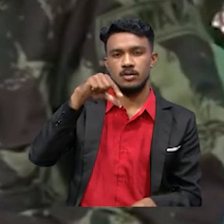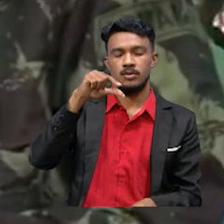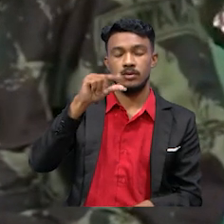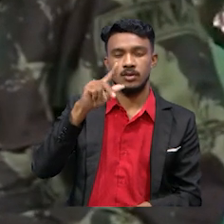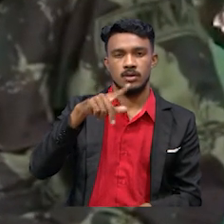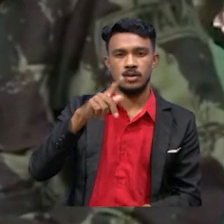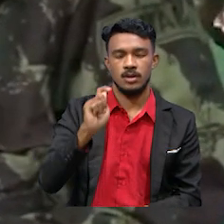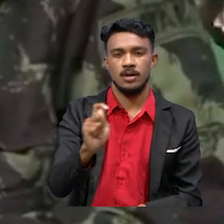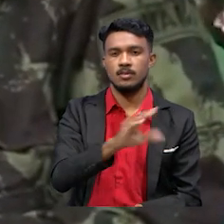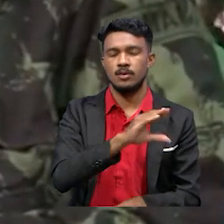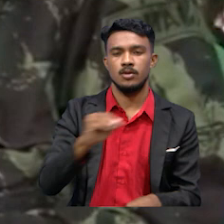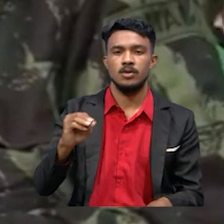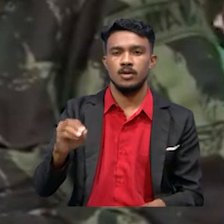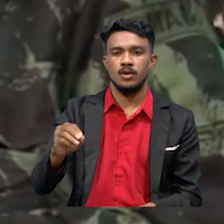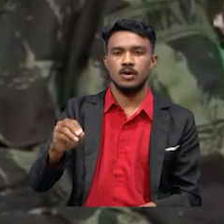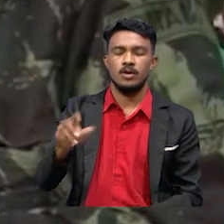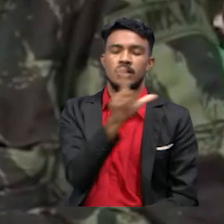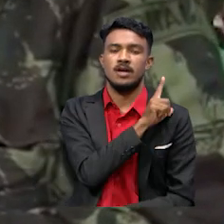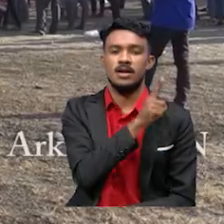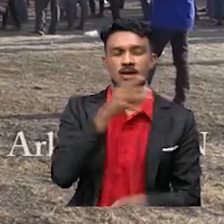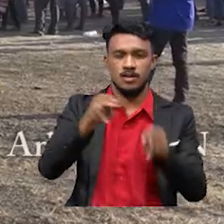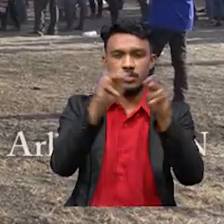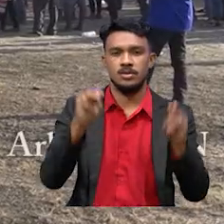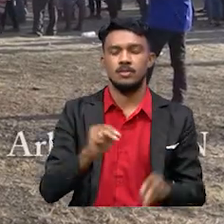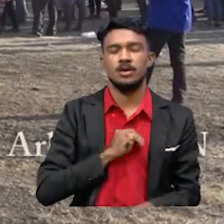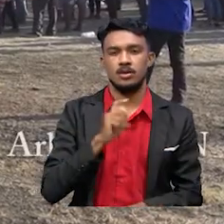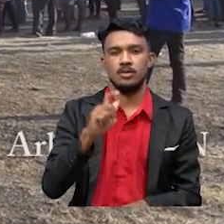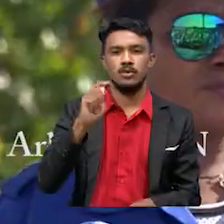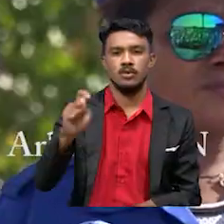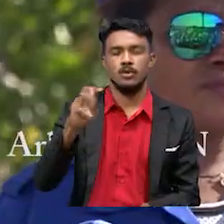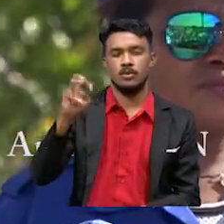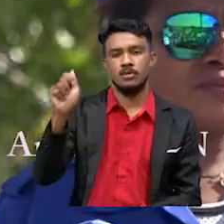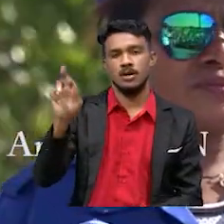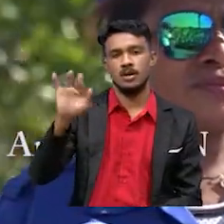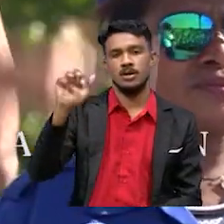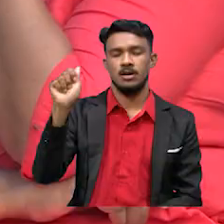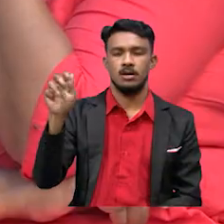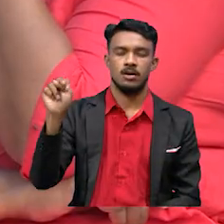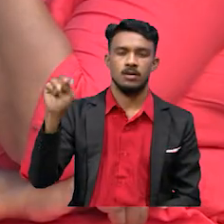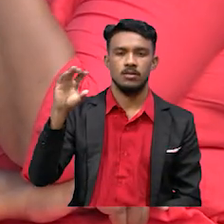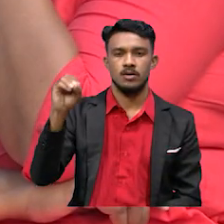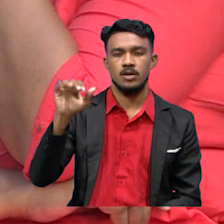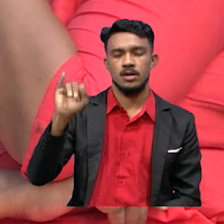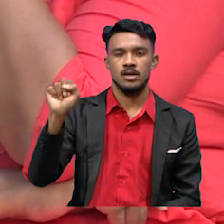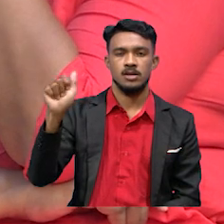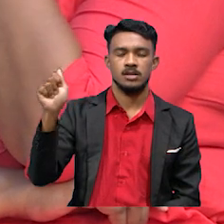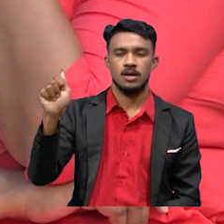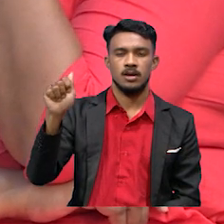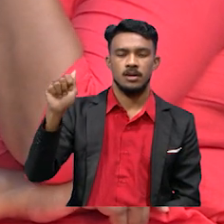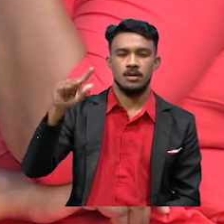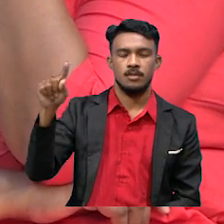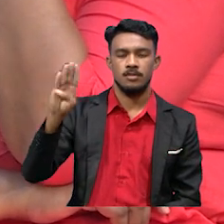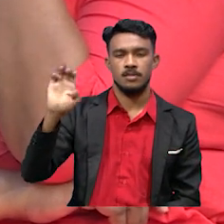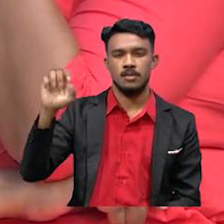Lerianan Timur e município Manatutu, Mariano Asanami Sabino Lopes, Isabel da Costa Ferreira, Constâncio da Conceição,